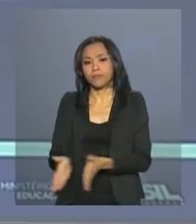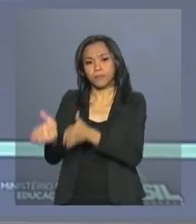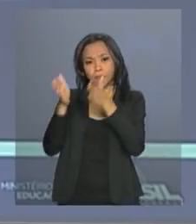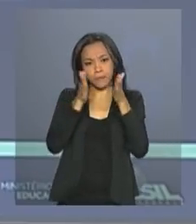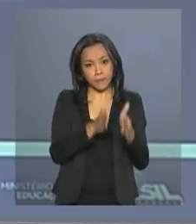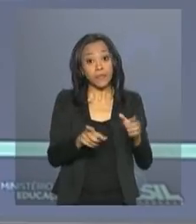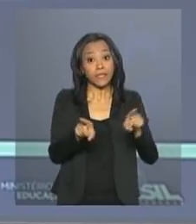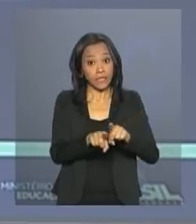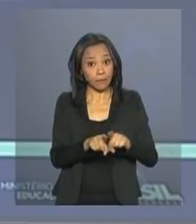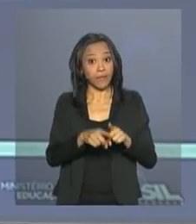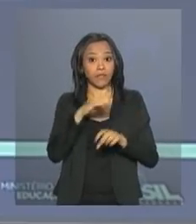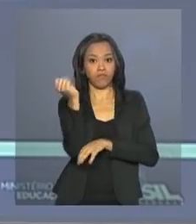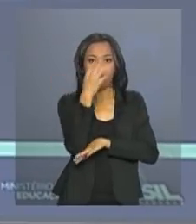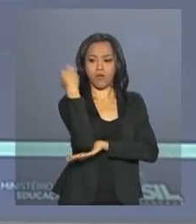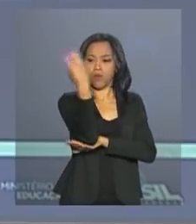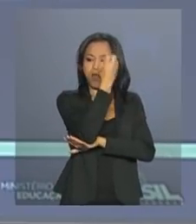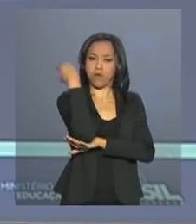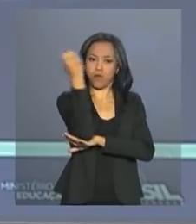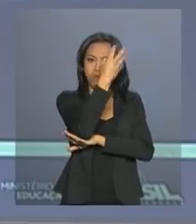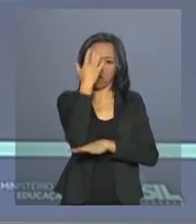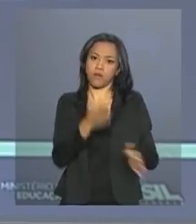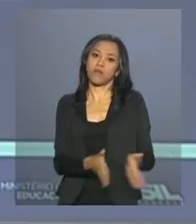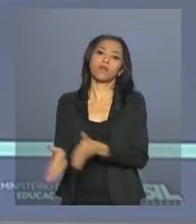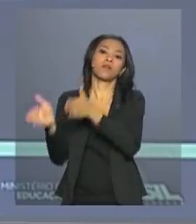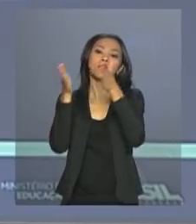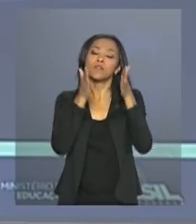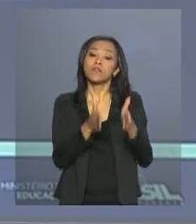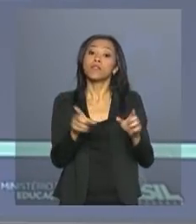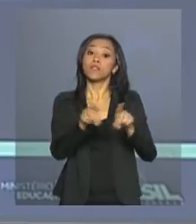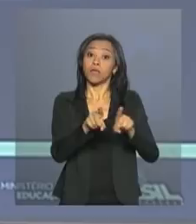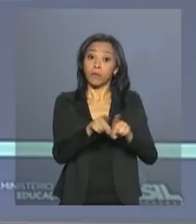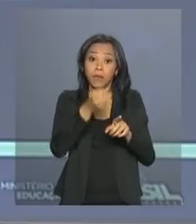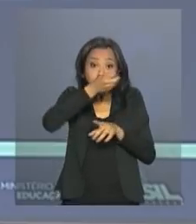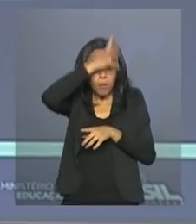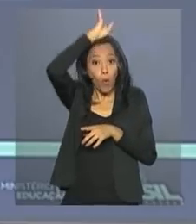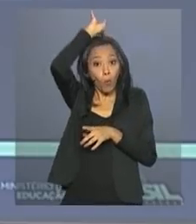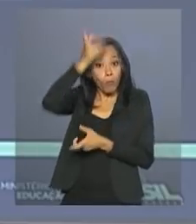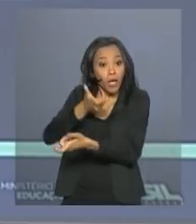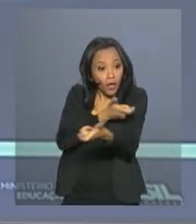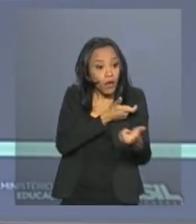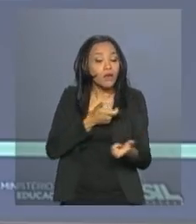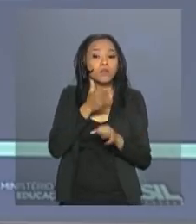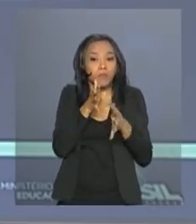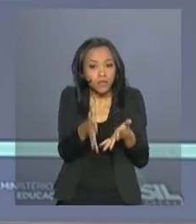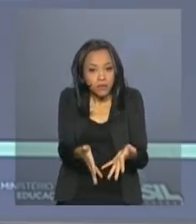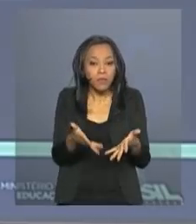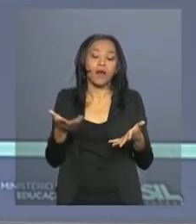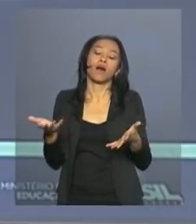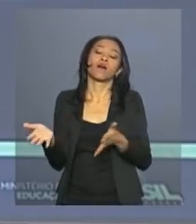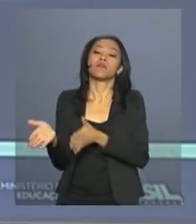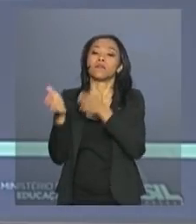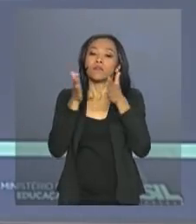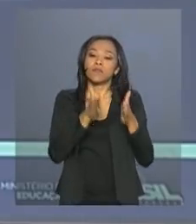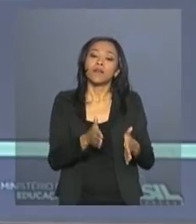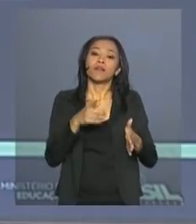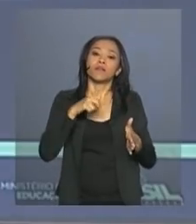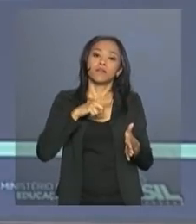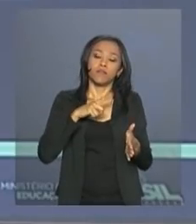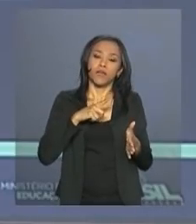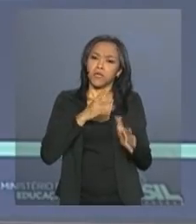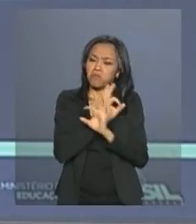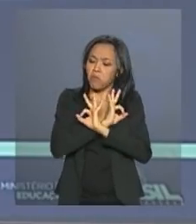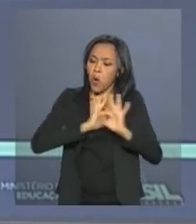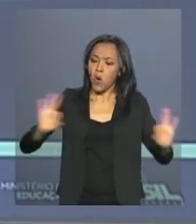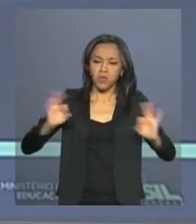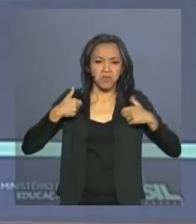corpo de bombeiros e os nossos grandes parceiros que fizeram uma tiveram uma participação excepcional